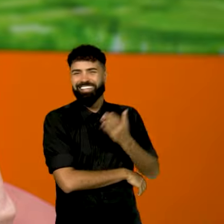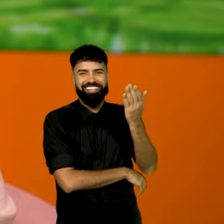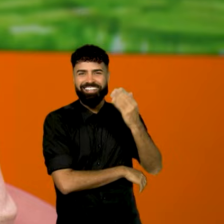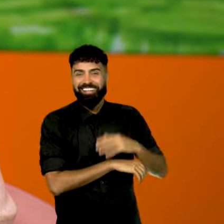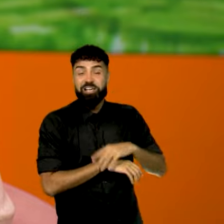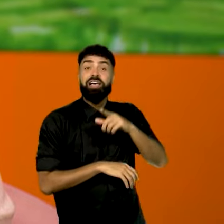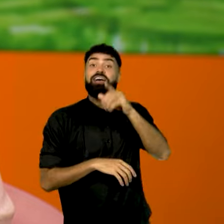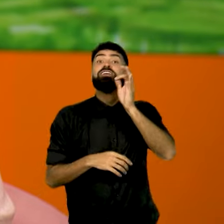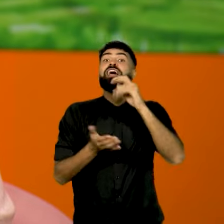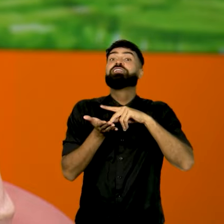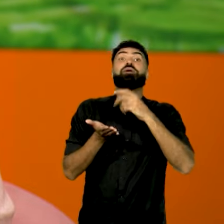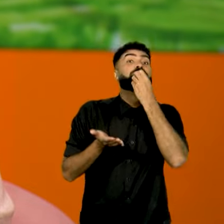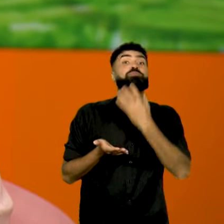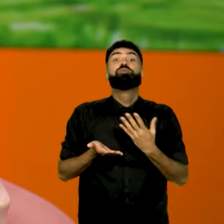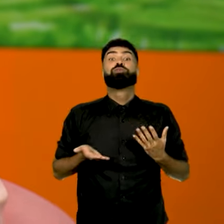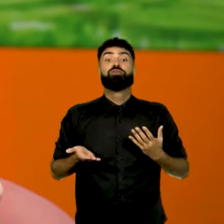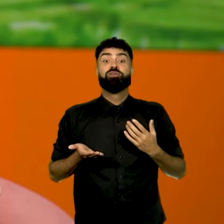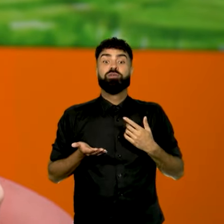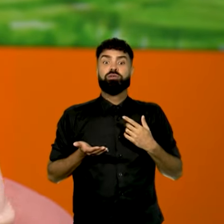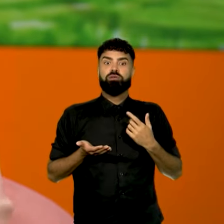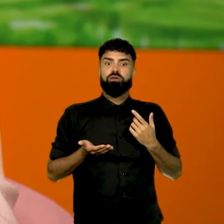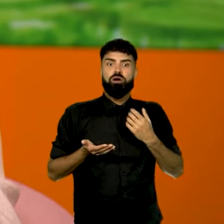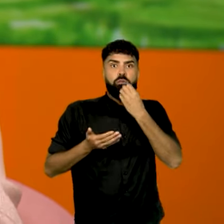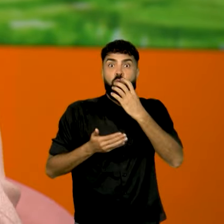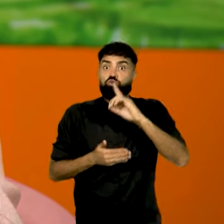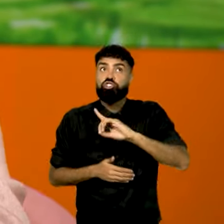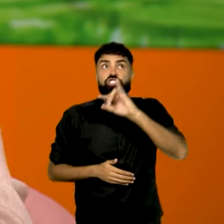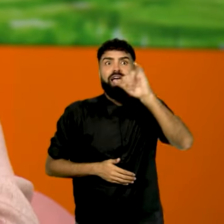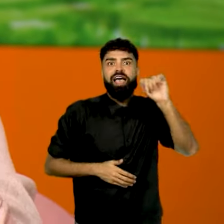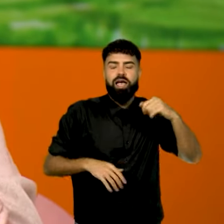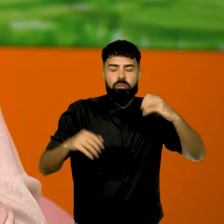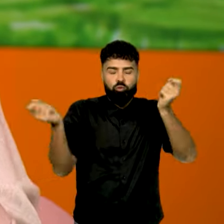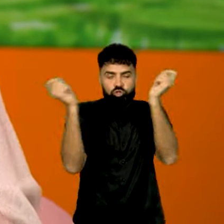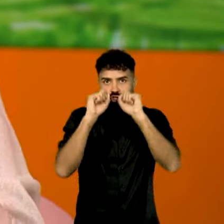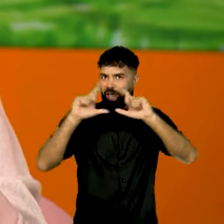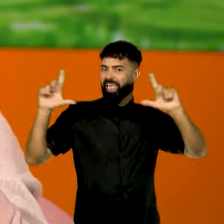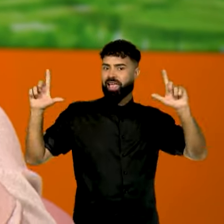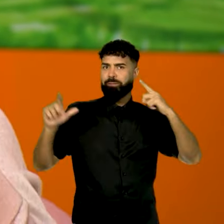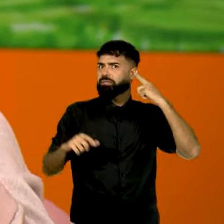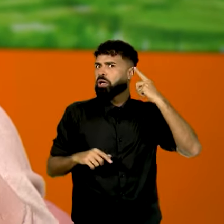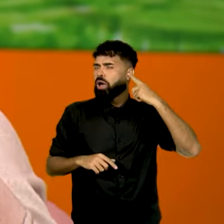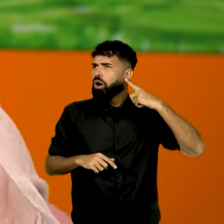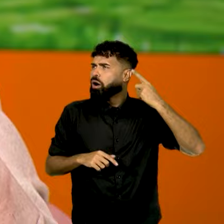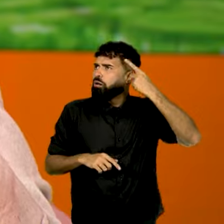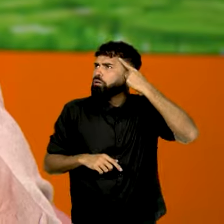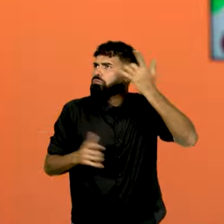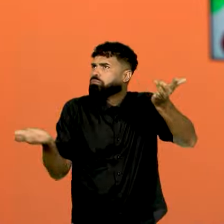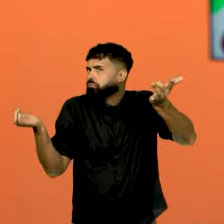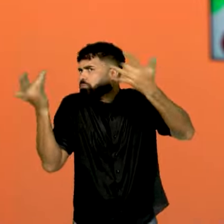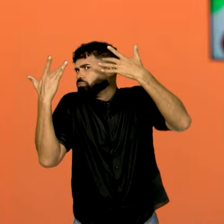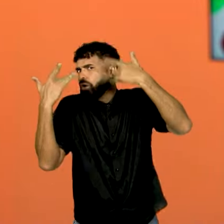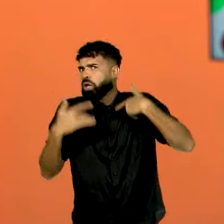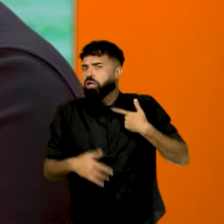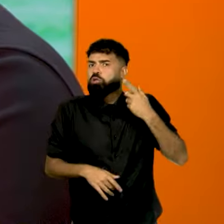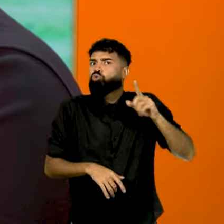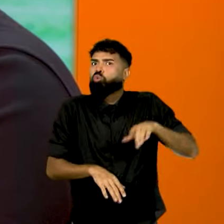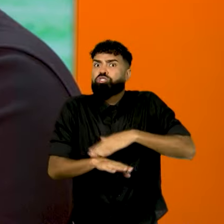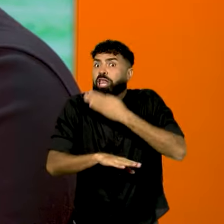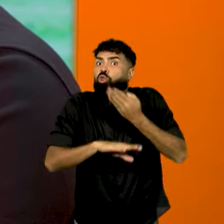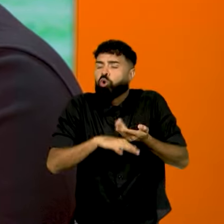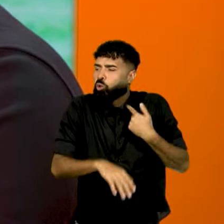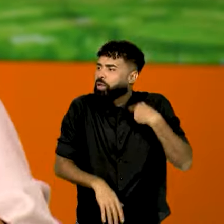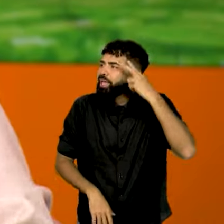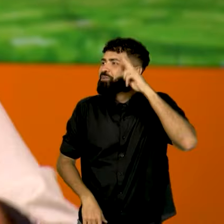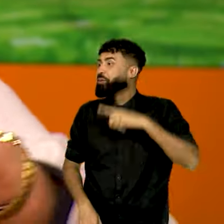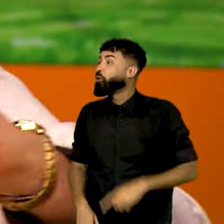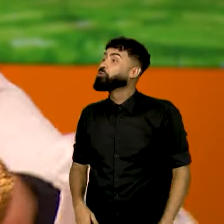Fazendinha. Sou um bom fazendeiro. Bom dia, é muito... Entram... A gente chama de música chiclete. A gente cantarola, ouviu uma vez, virou um